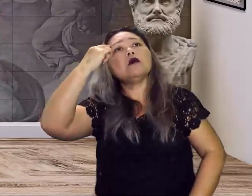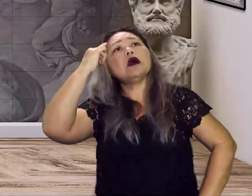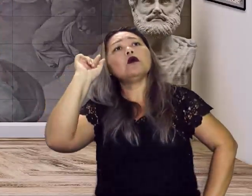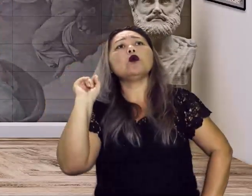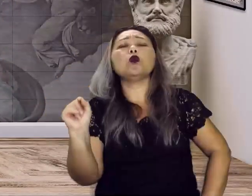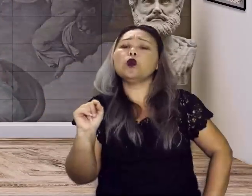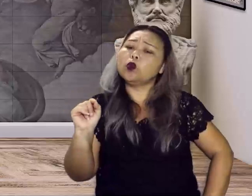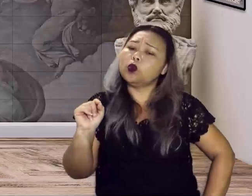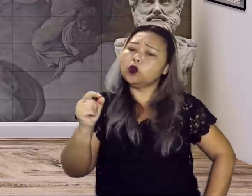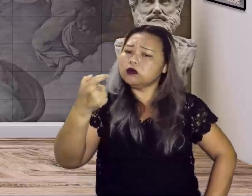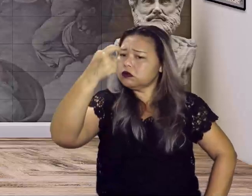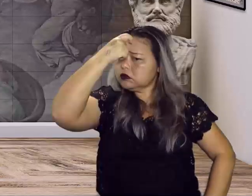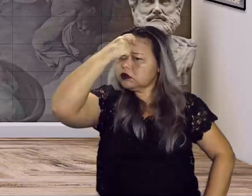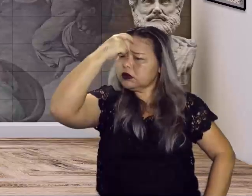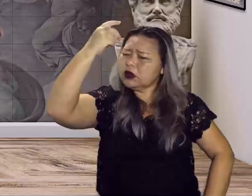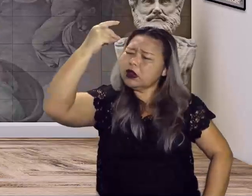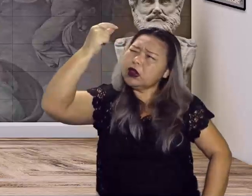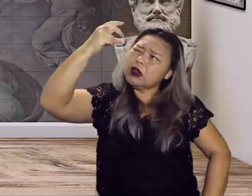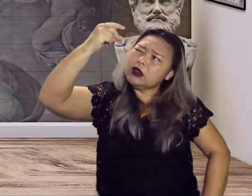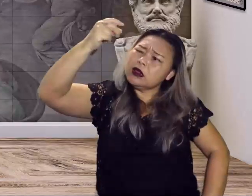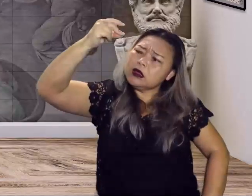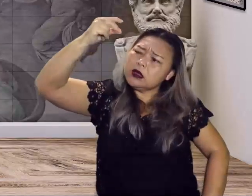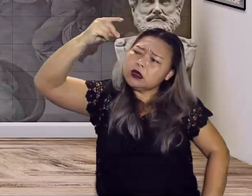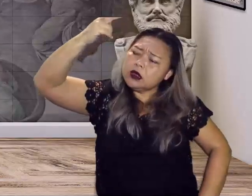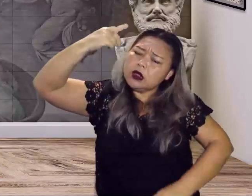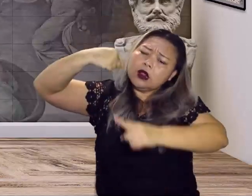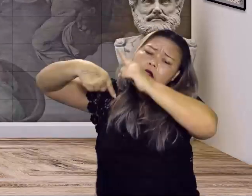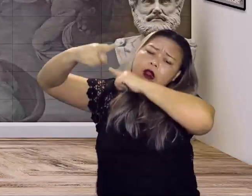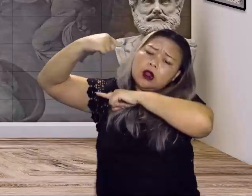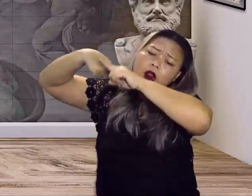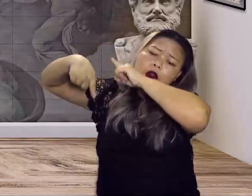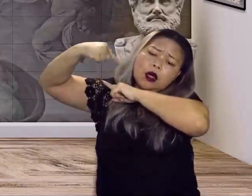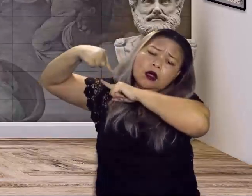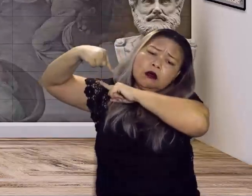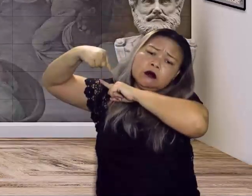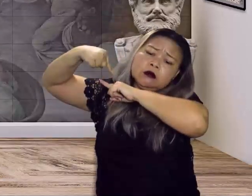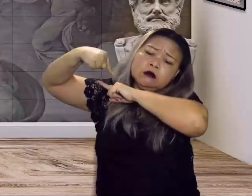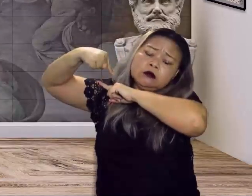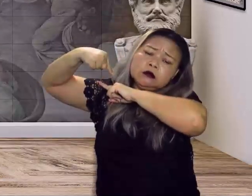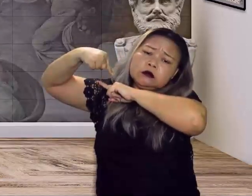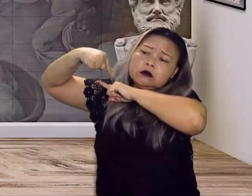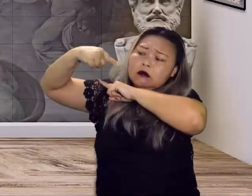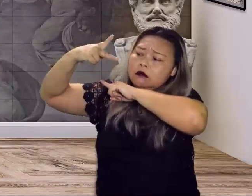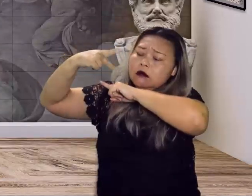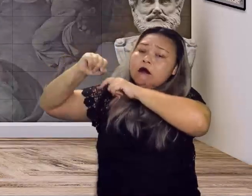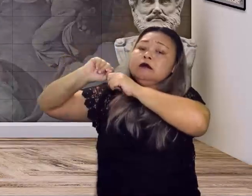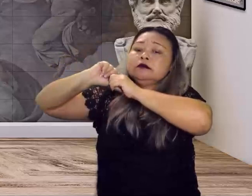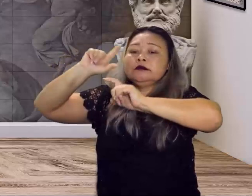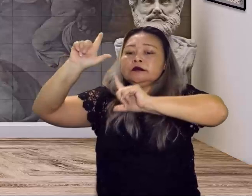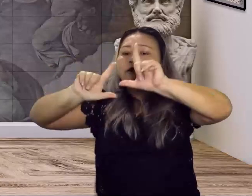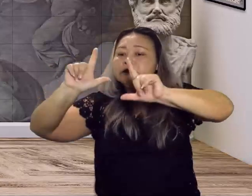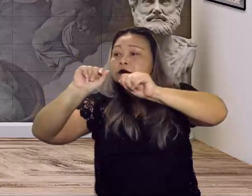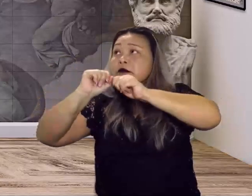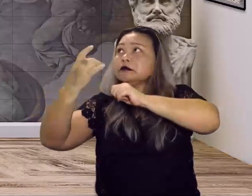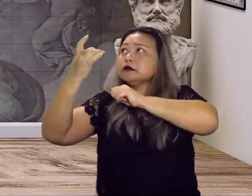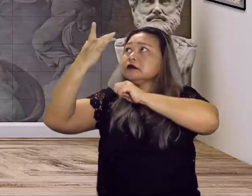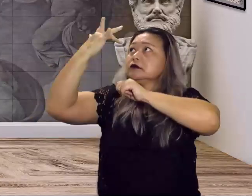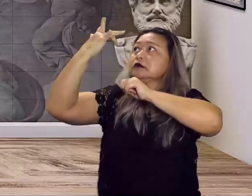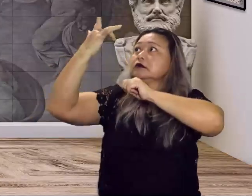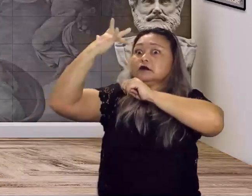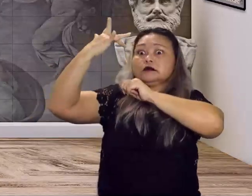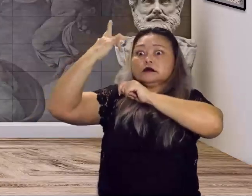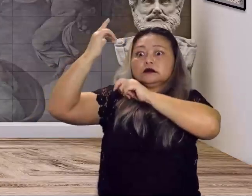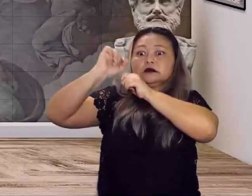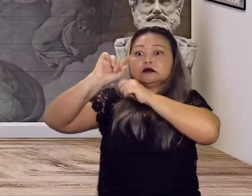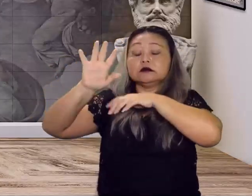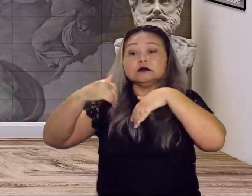ideia, uma consciência primitiva, antiga, né, que nós carregamos. Então os meios de comunicação trabalham em cima disso. Por quê?